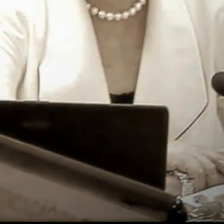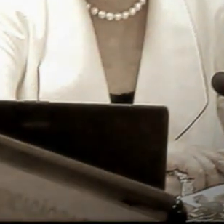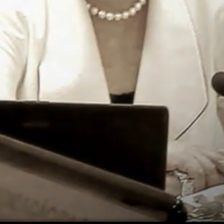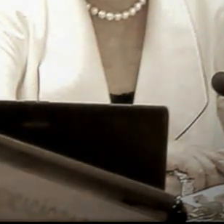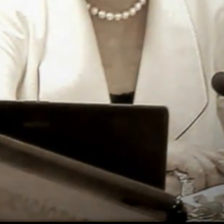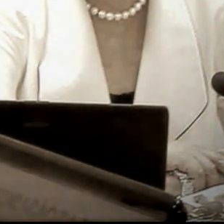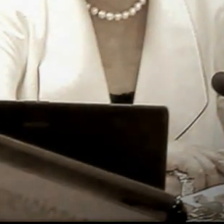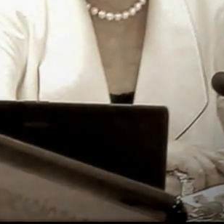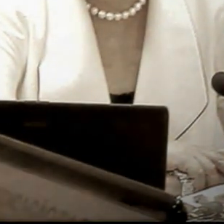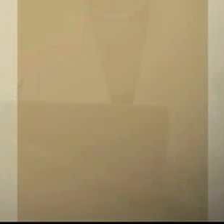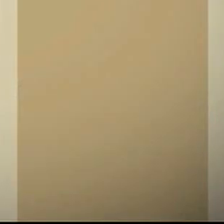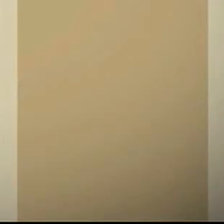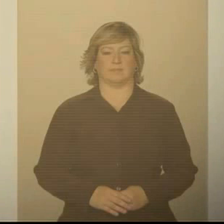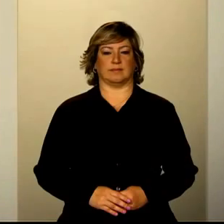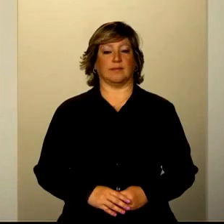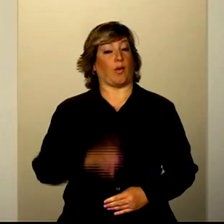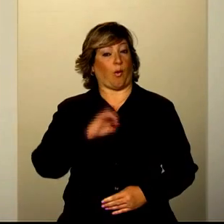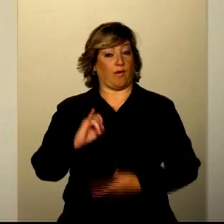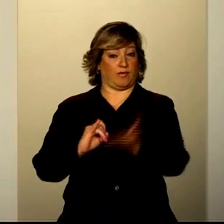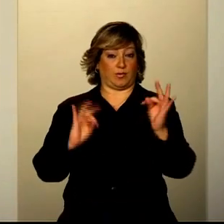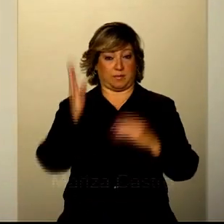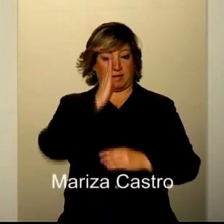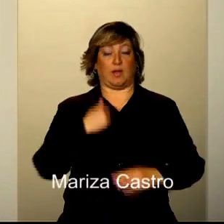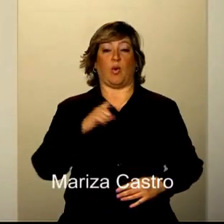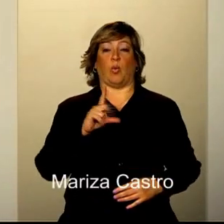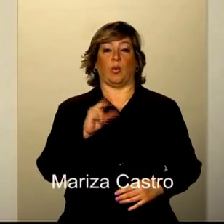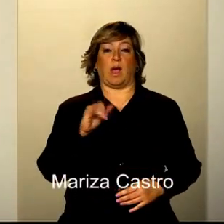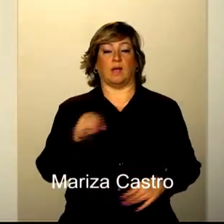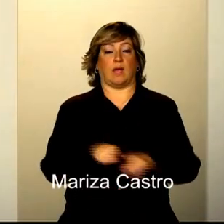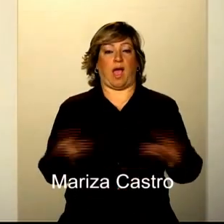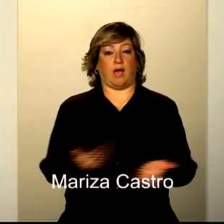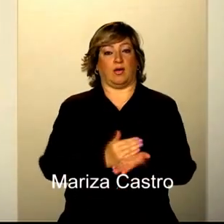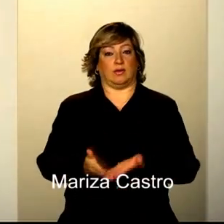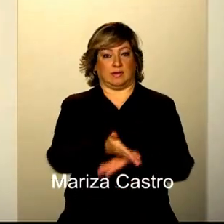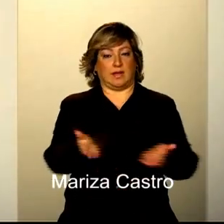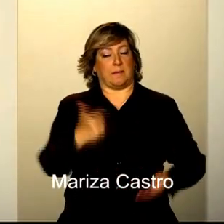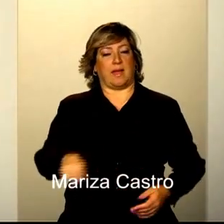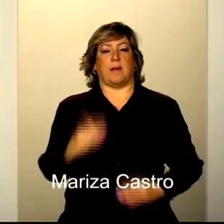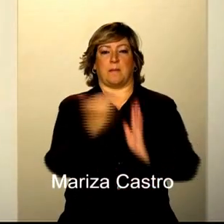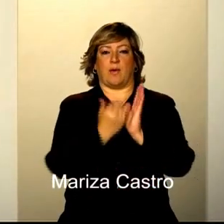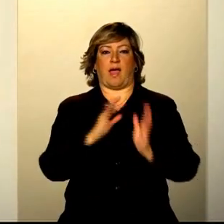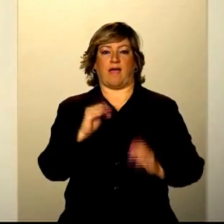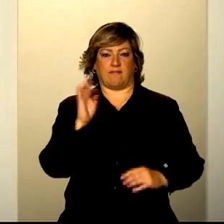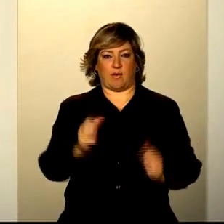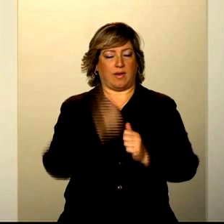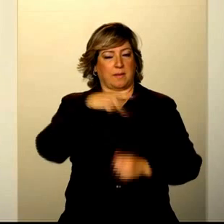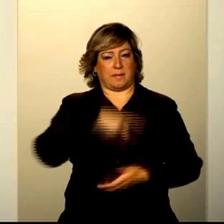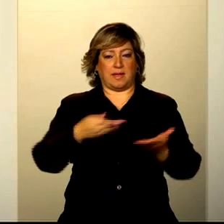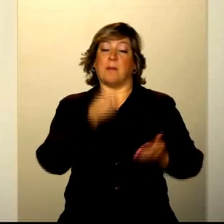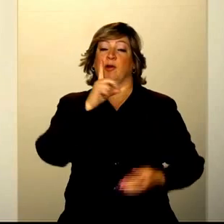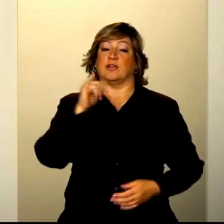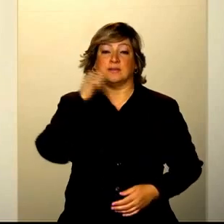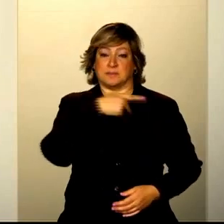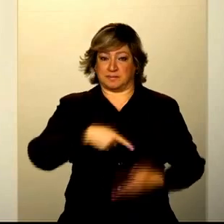café com a Presidenta Olá você em todo o Brasil eu sou o Luciano cechas e começa agora mais um café com a presidenta Dilma Bom dia